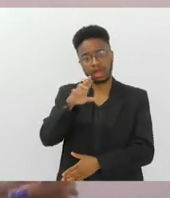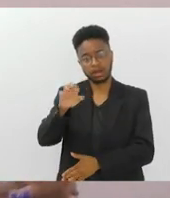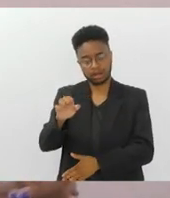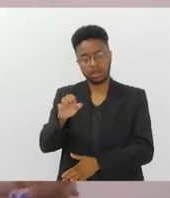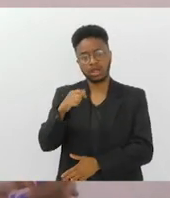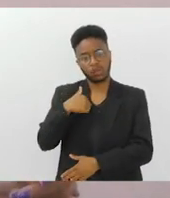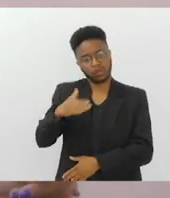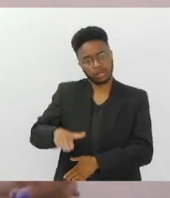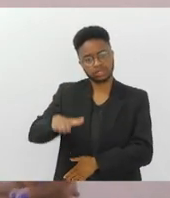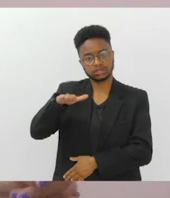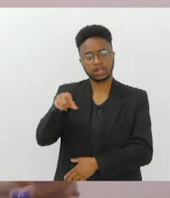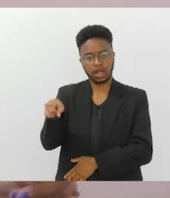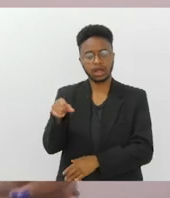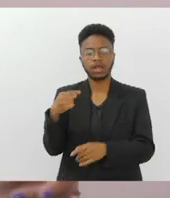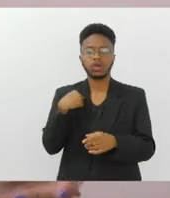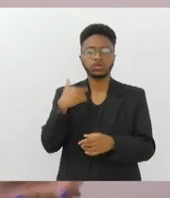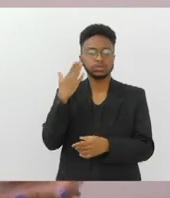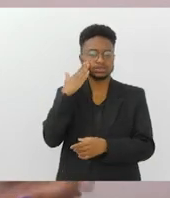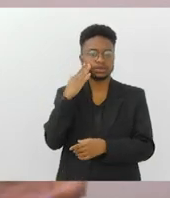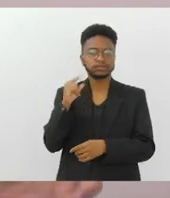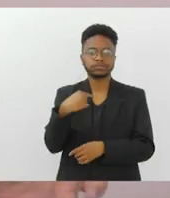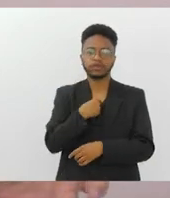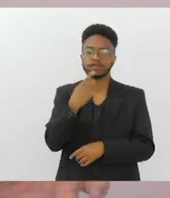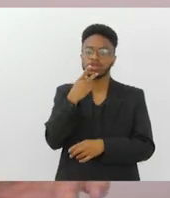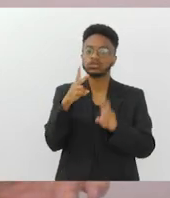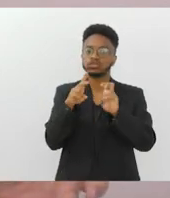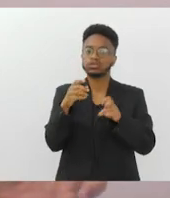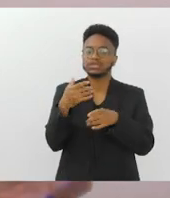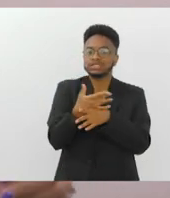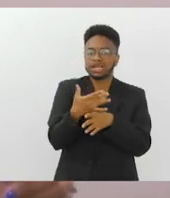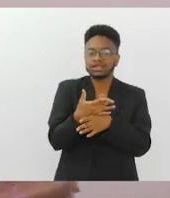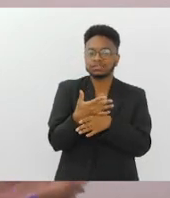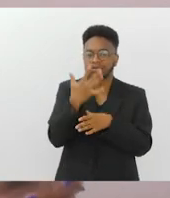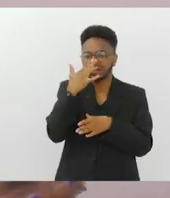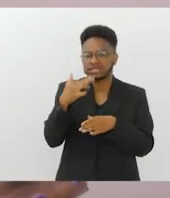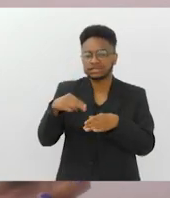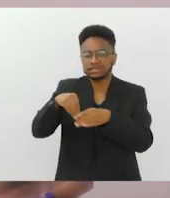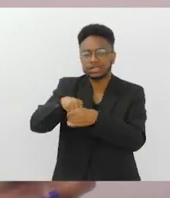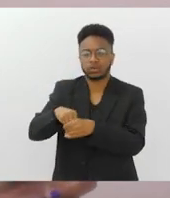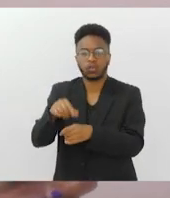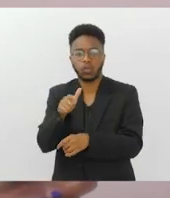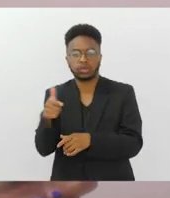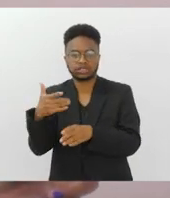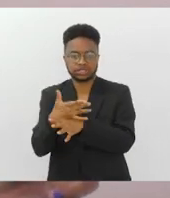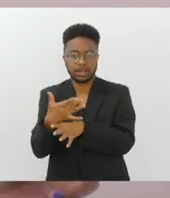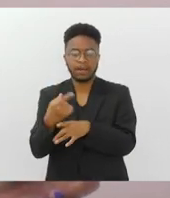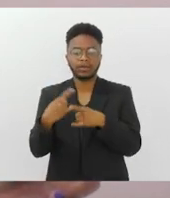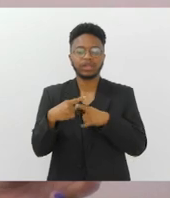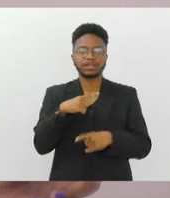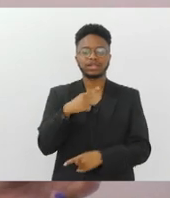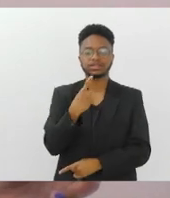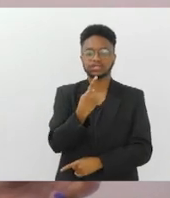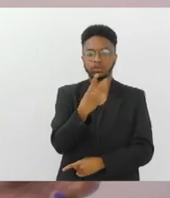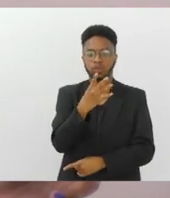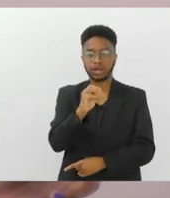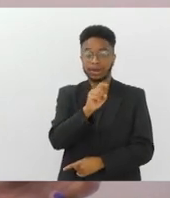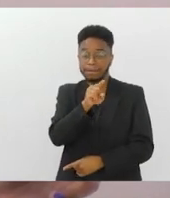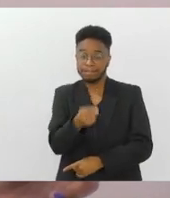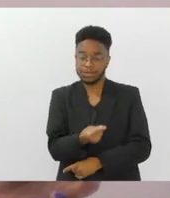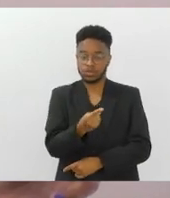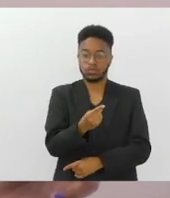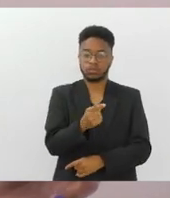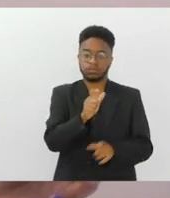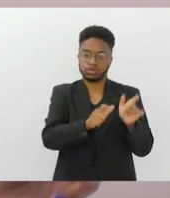Maré, e sei muito bem que a gente está falando de uma cidade dentro da cidade. A Maré tem 140 mil habitantes. Se a Maré fosse uma